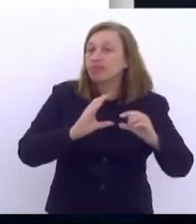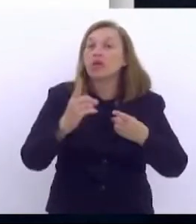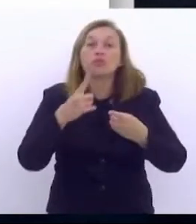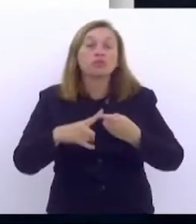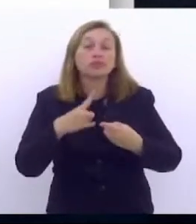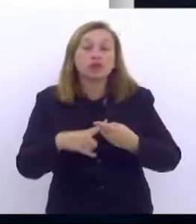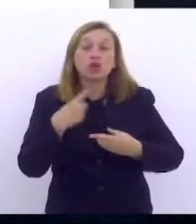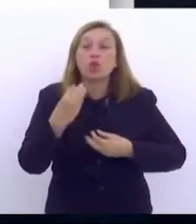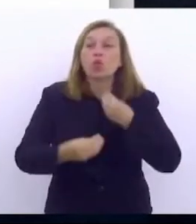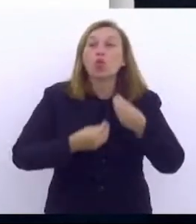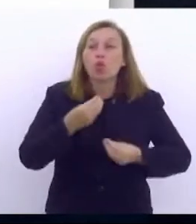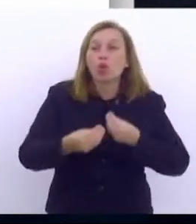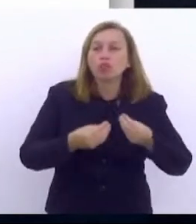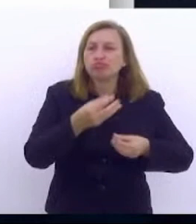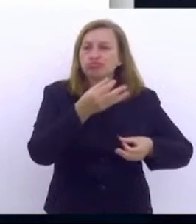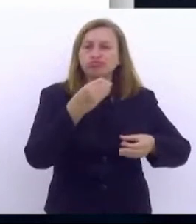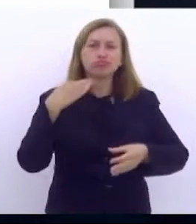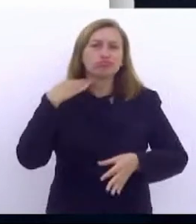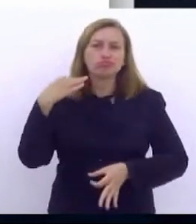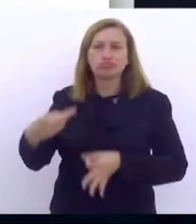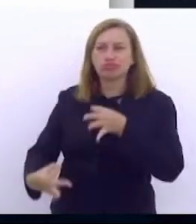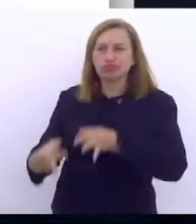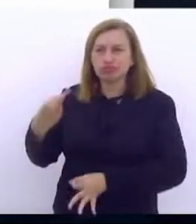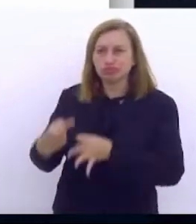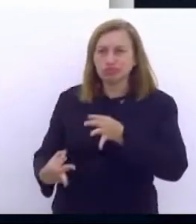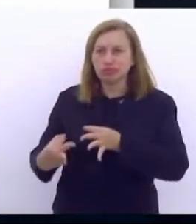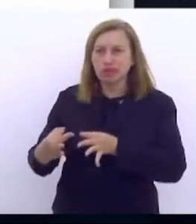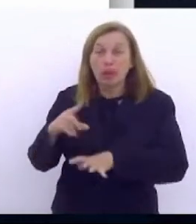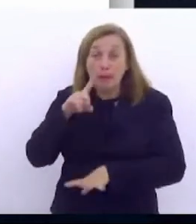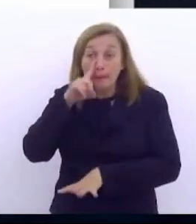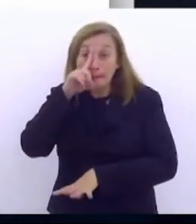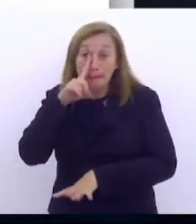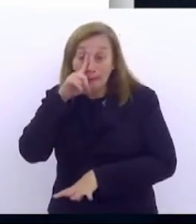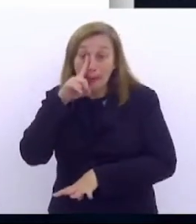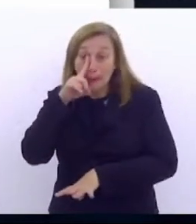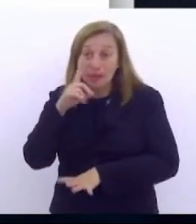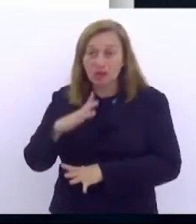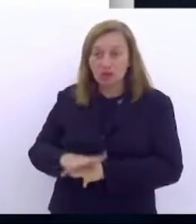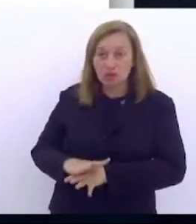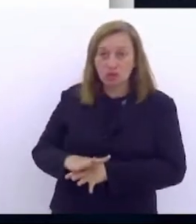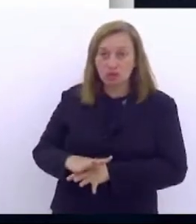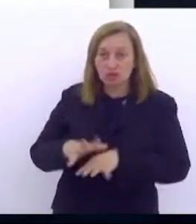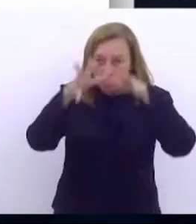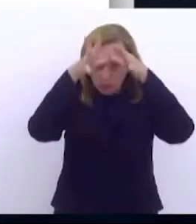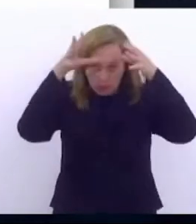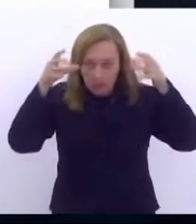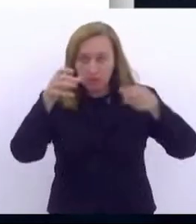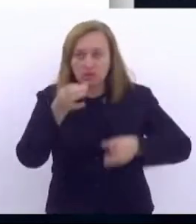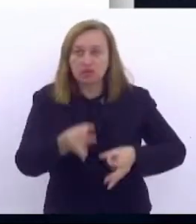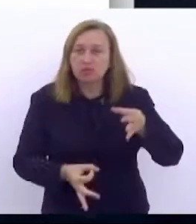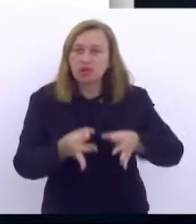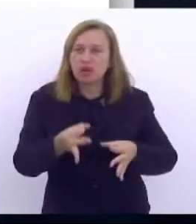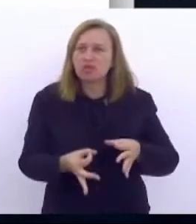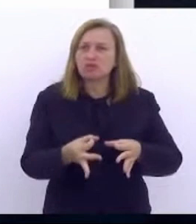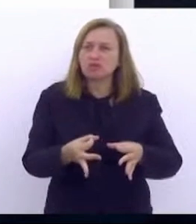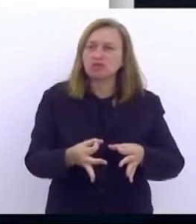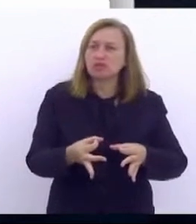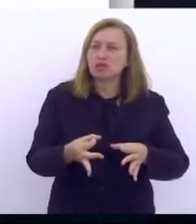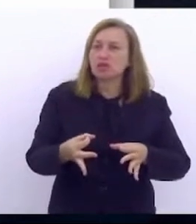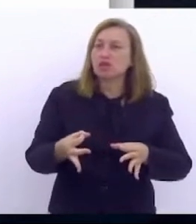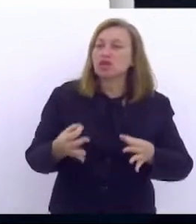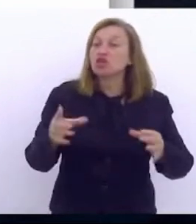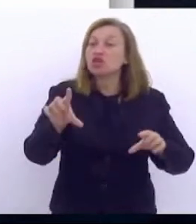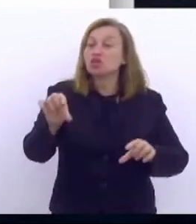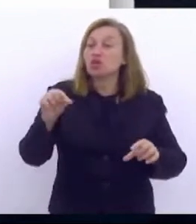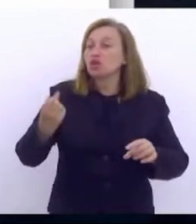porque como um juiz vai colocar em risco a credibilidade de um tribunal decidindo em números como esses, né?